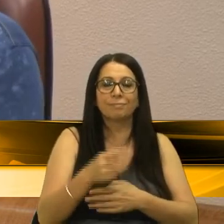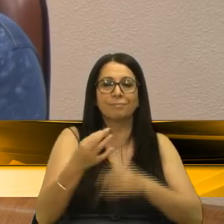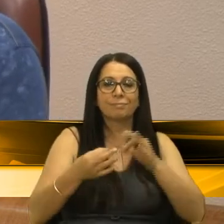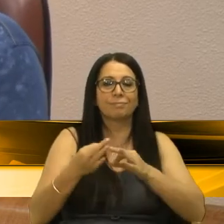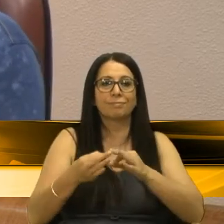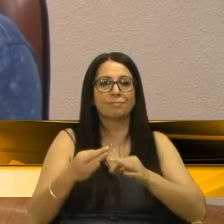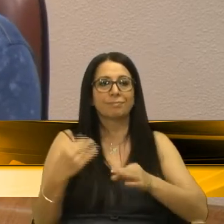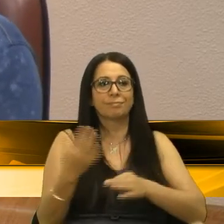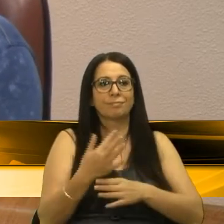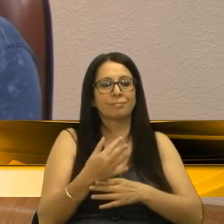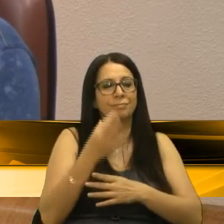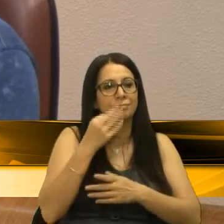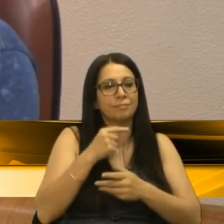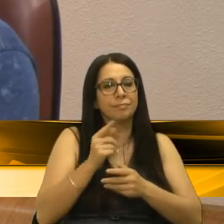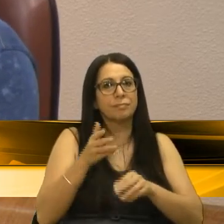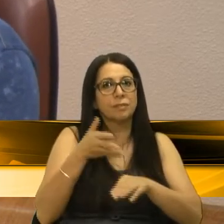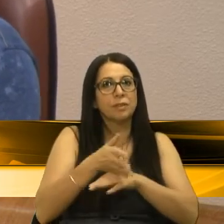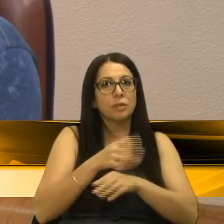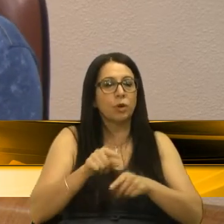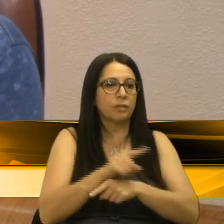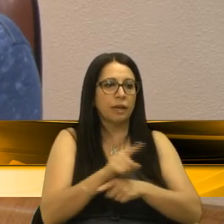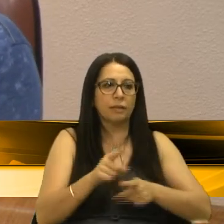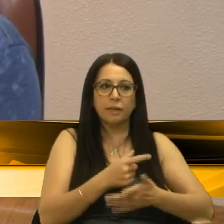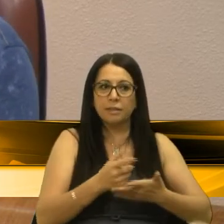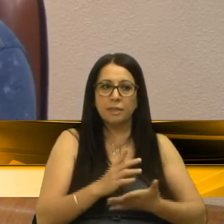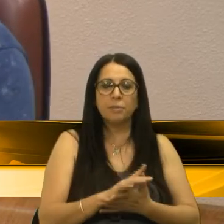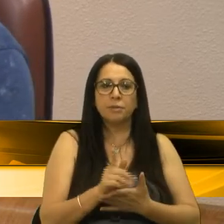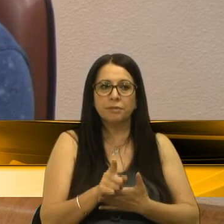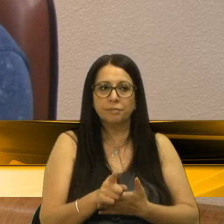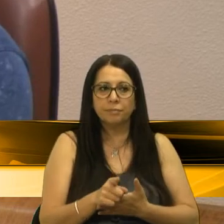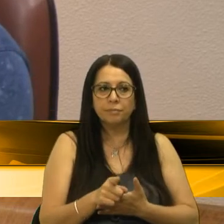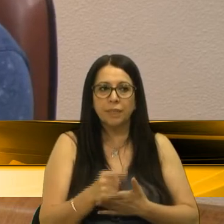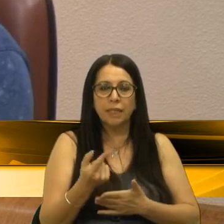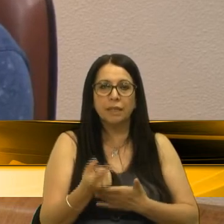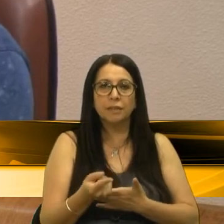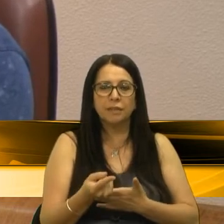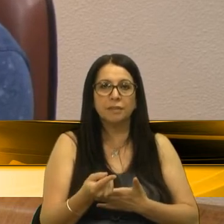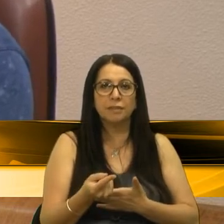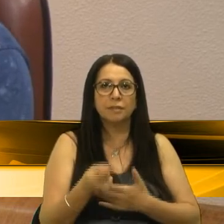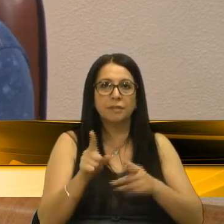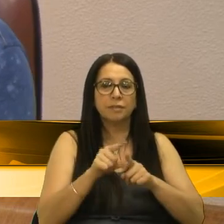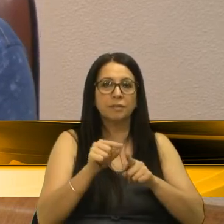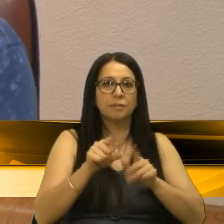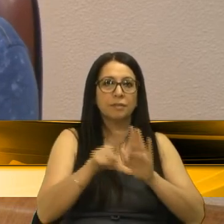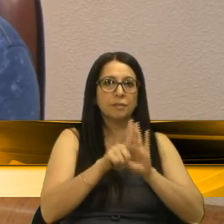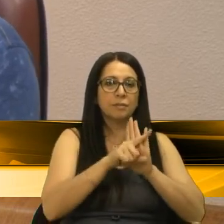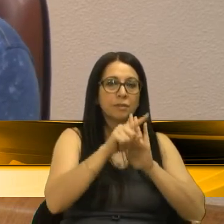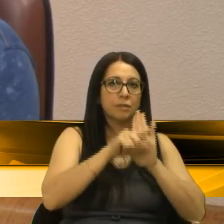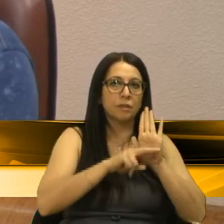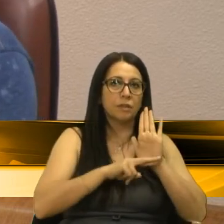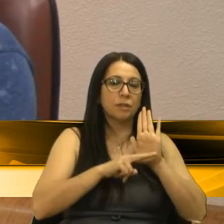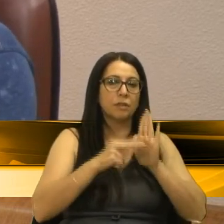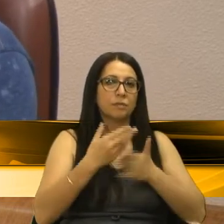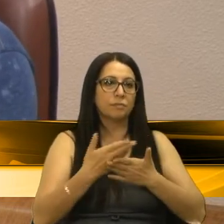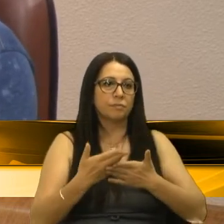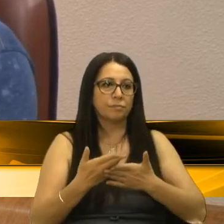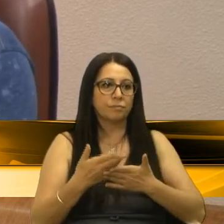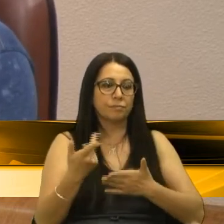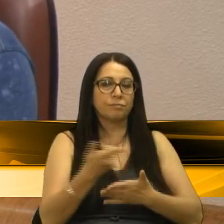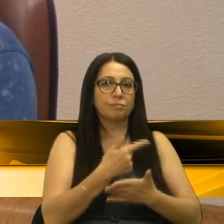requerente esteja incluída no cadastro informativo municipal, CADIM municipal, nos termos do artigo 3º da Lei